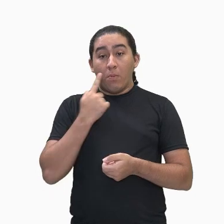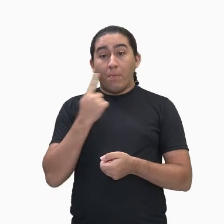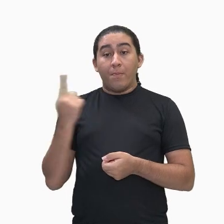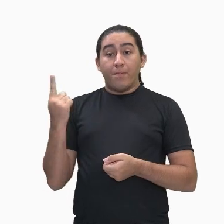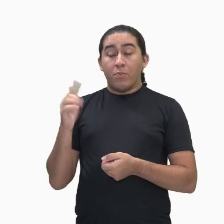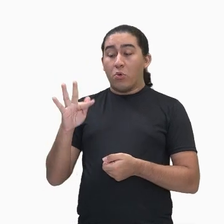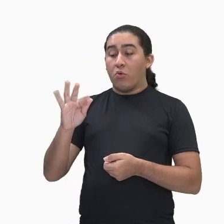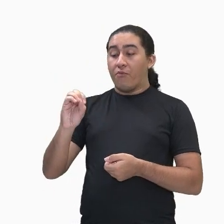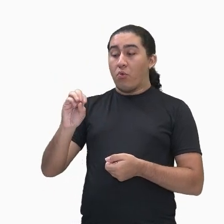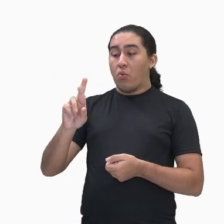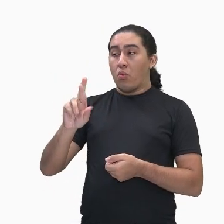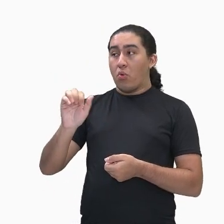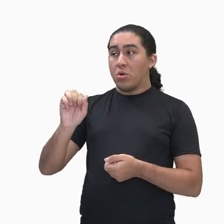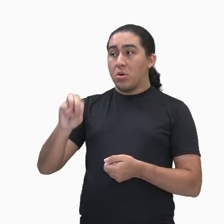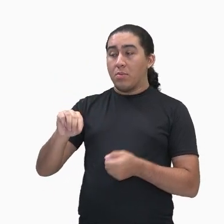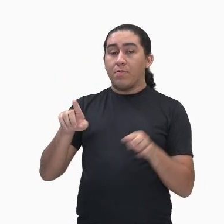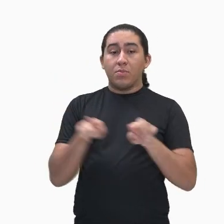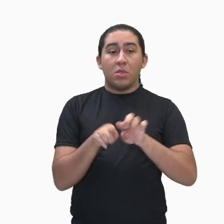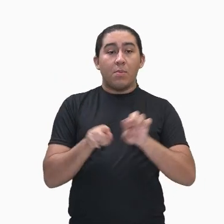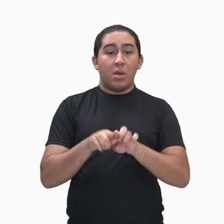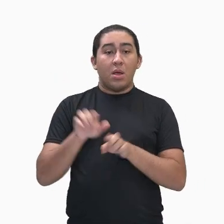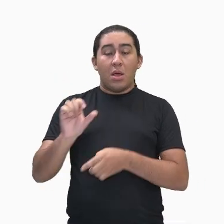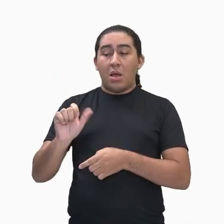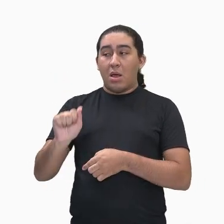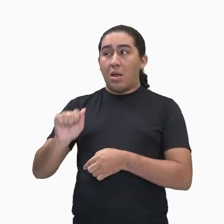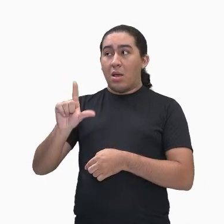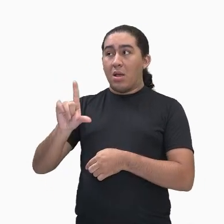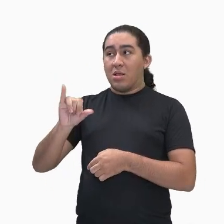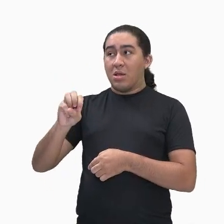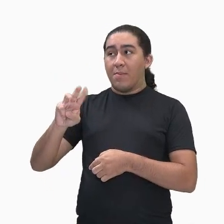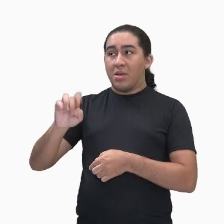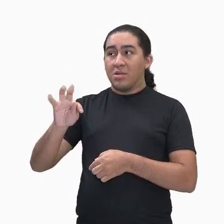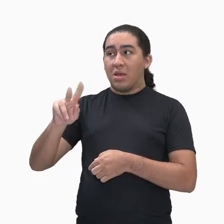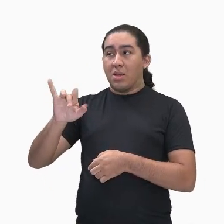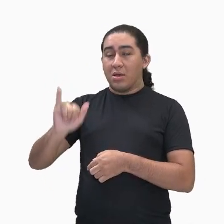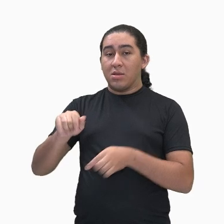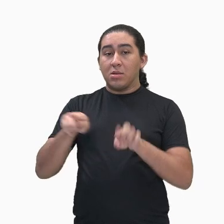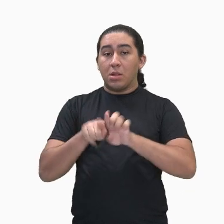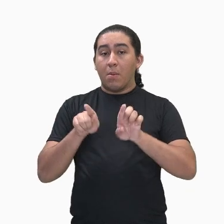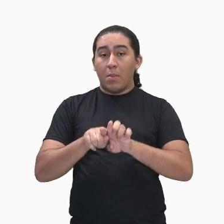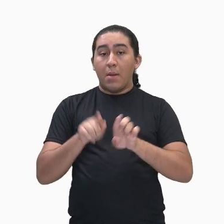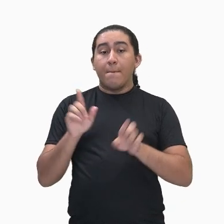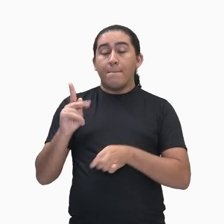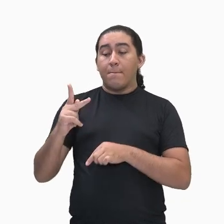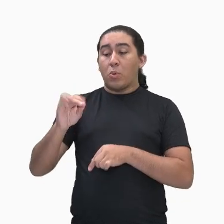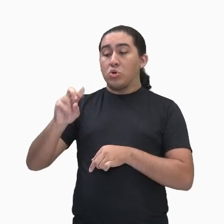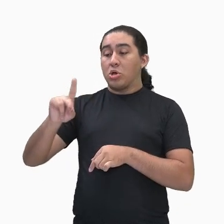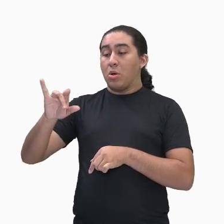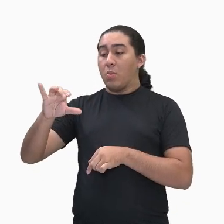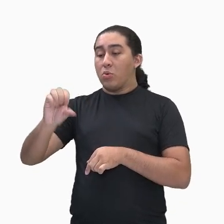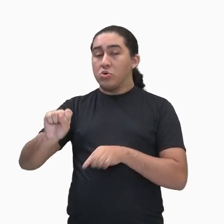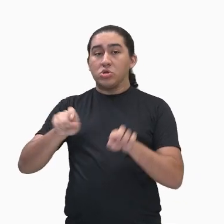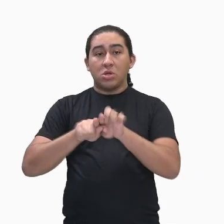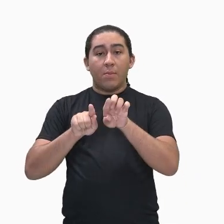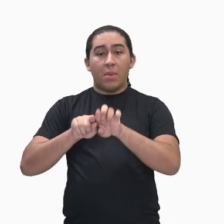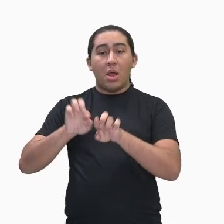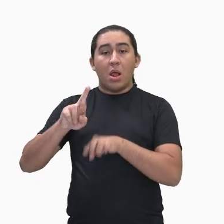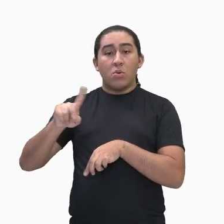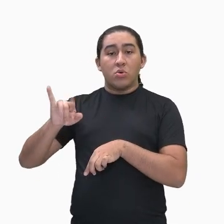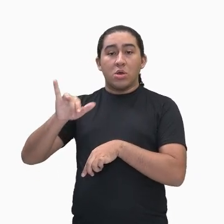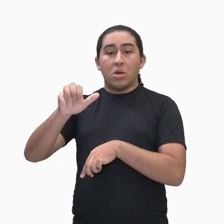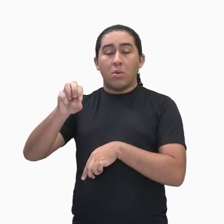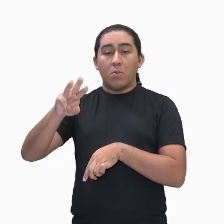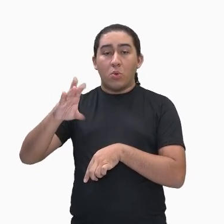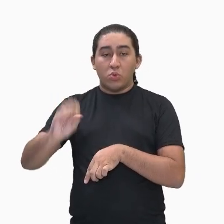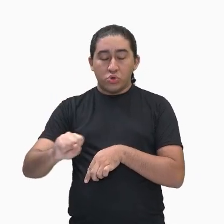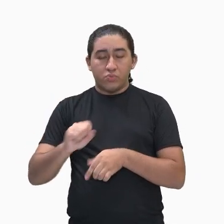né? Alimentei, podíamos e reuníamos. Foram, né? O verbo está no